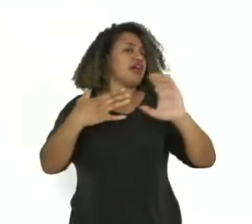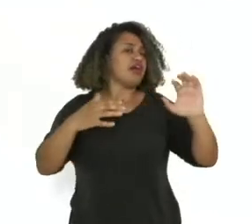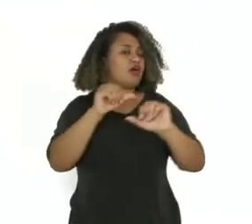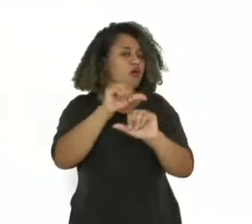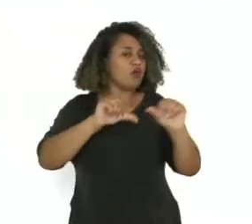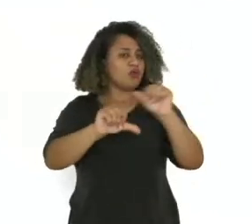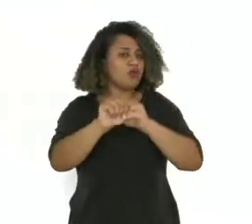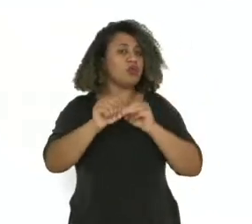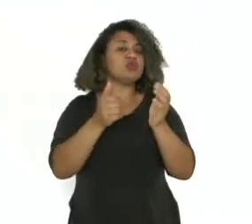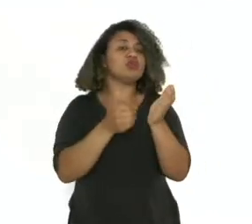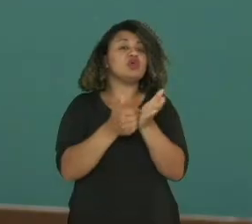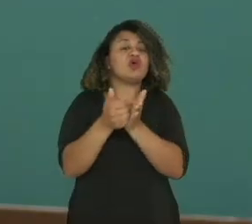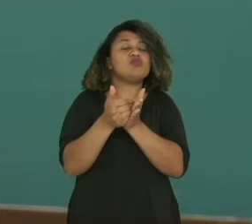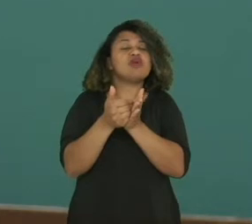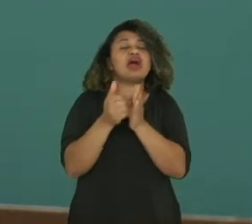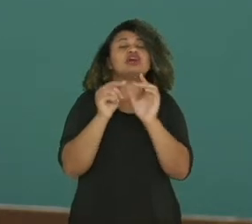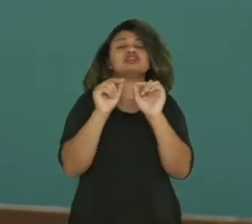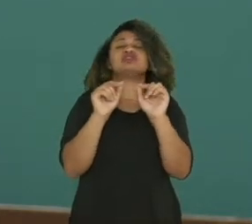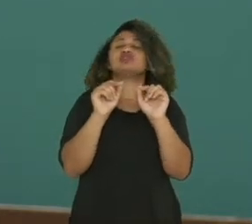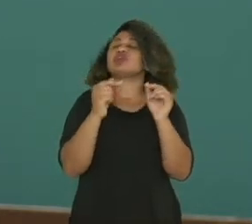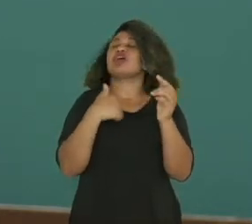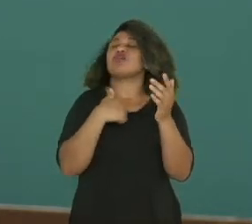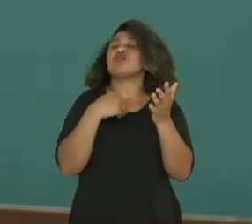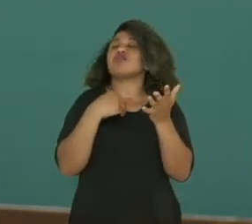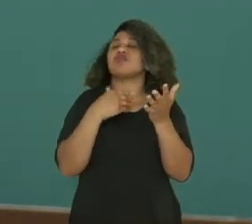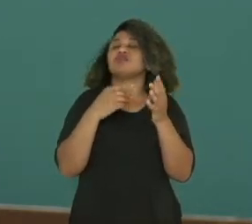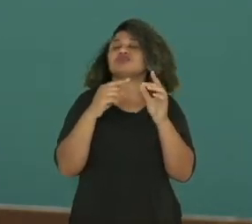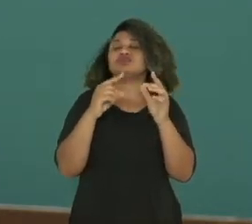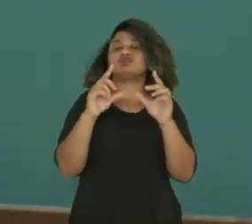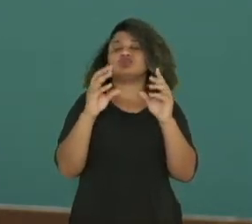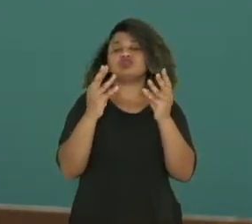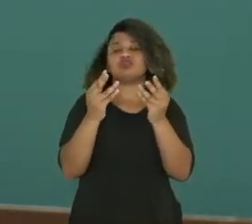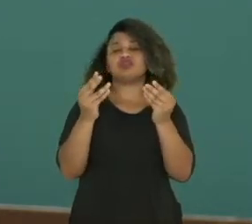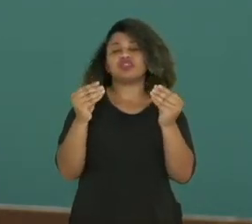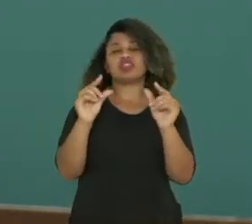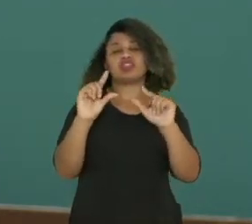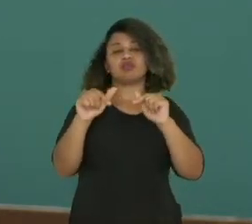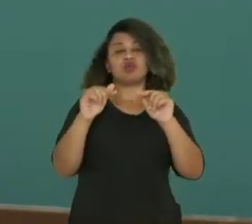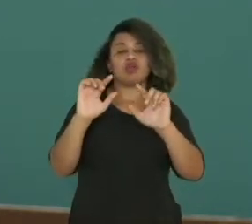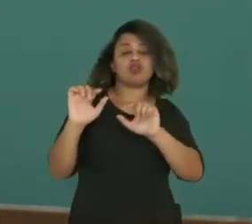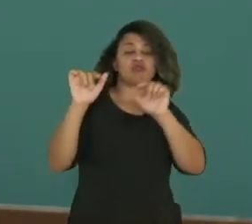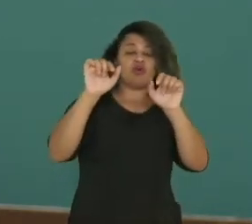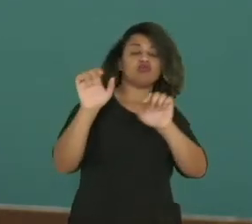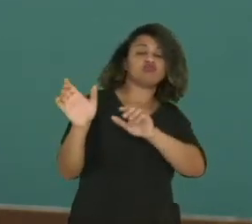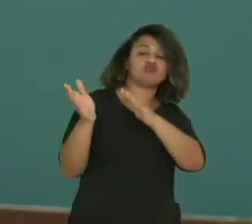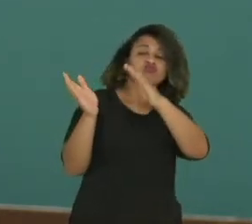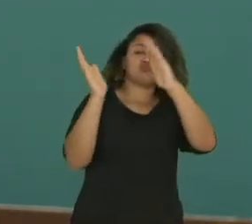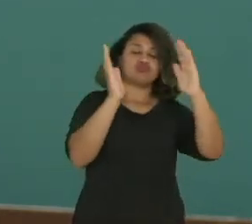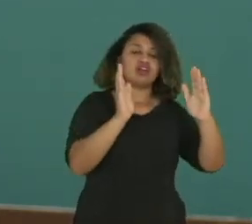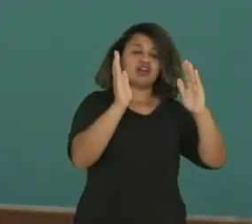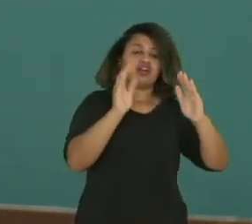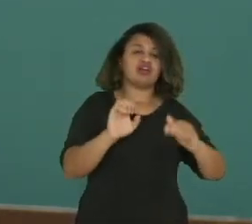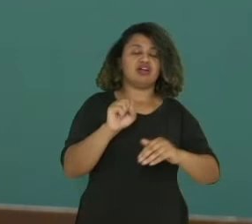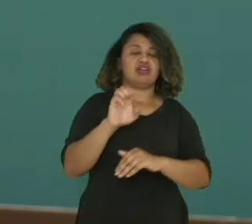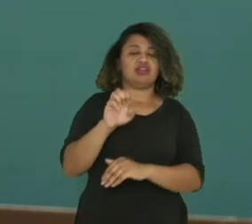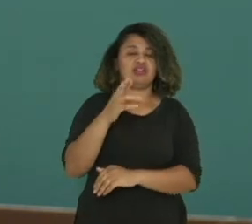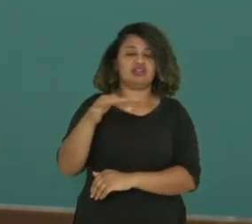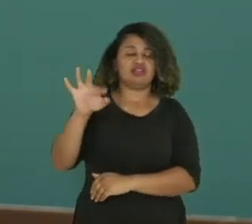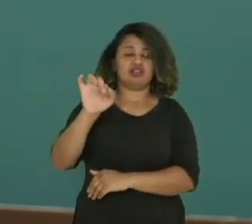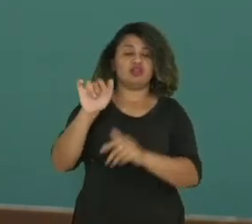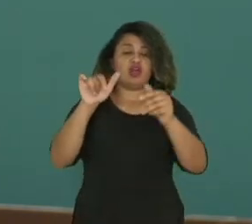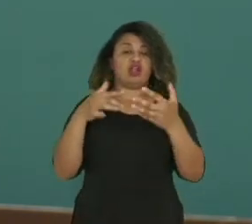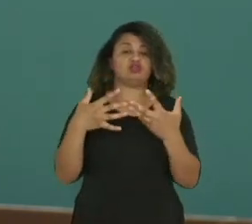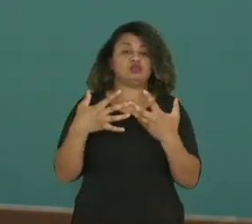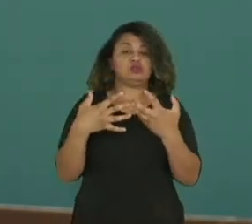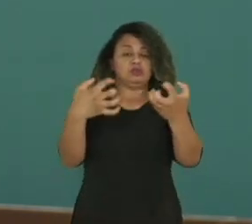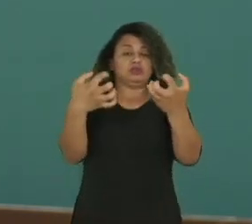uma área um pouco menos úmida, né? E aí vai chegar depois lá no sertão, que é a porção mais seca, né? A região